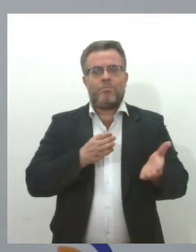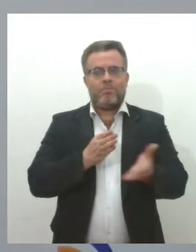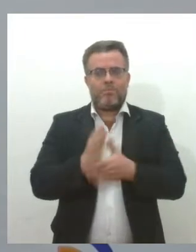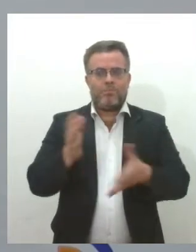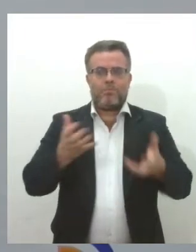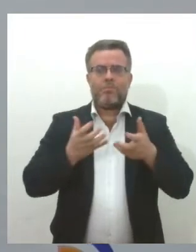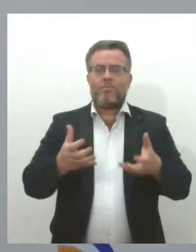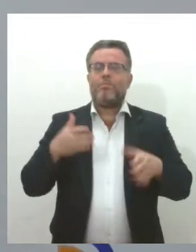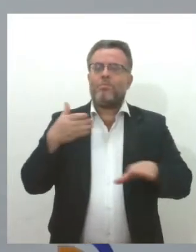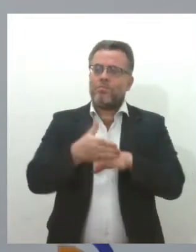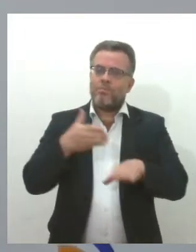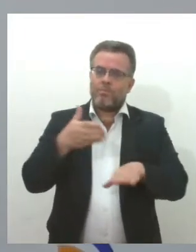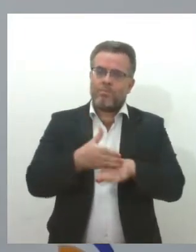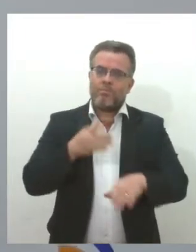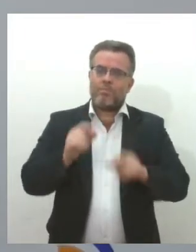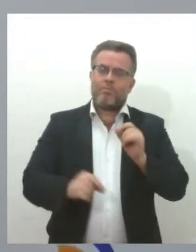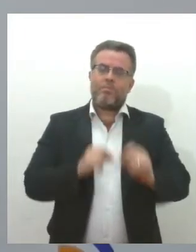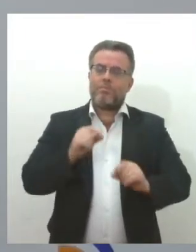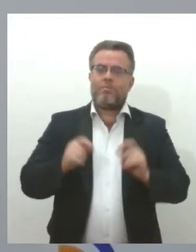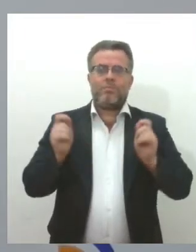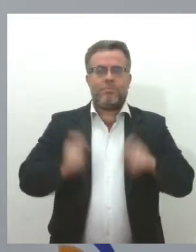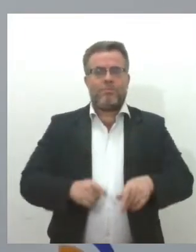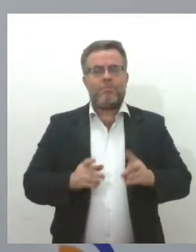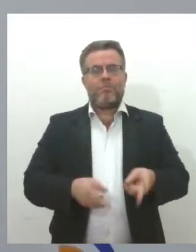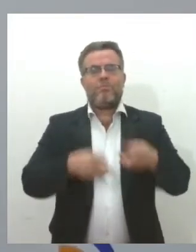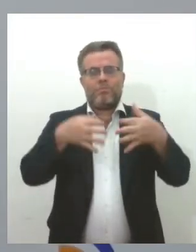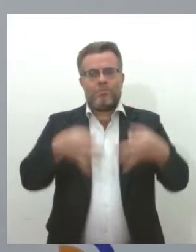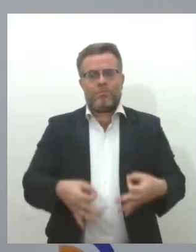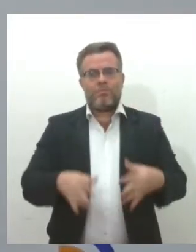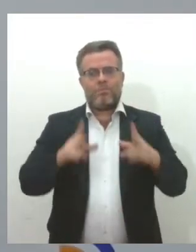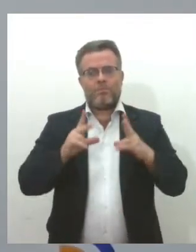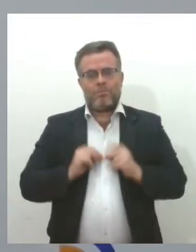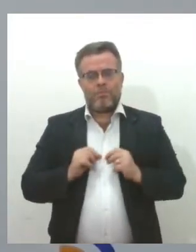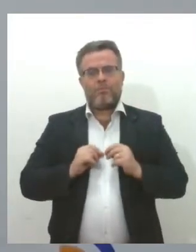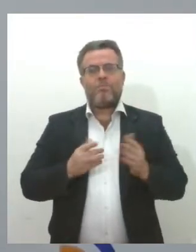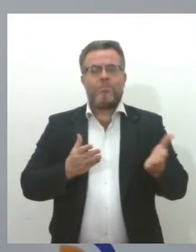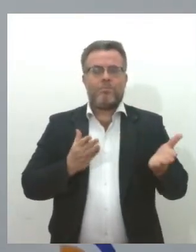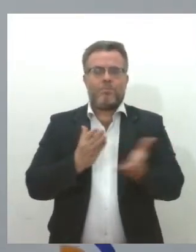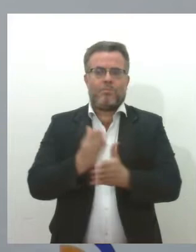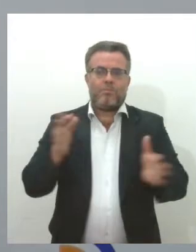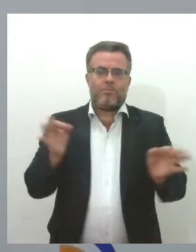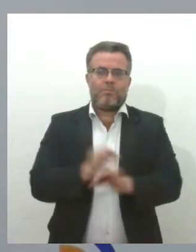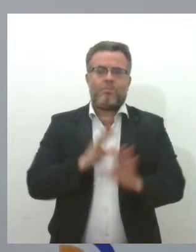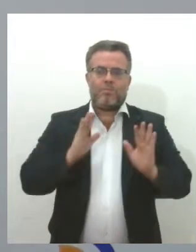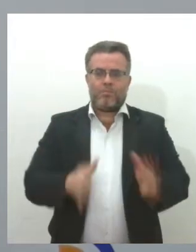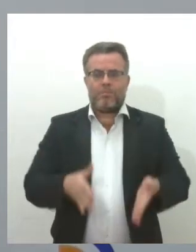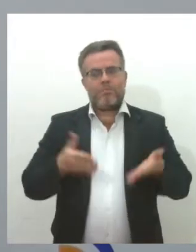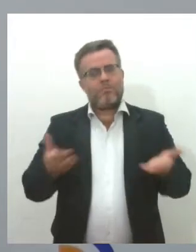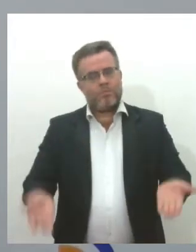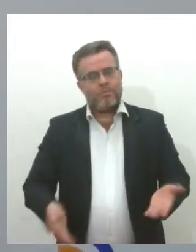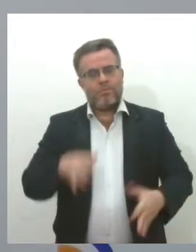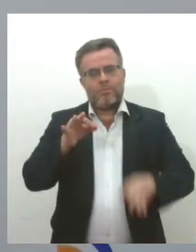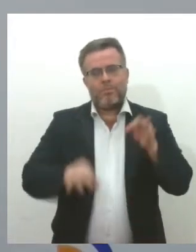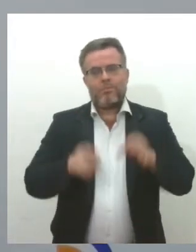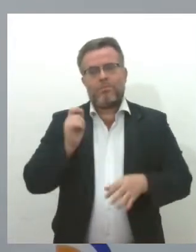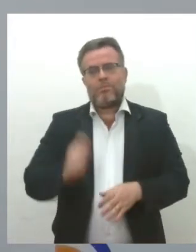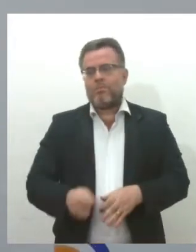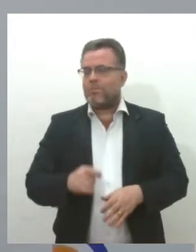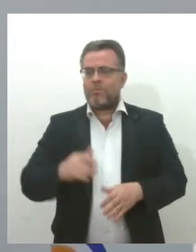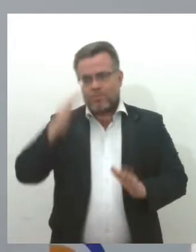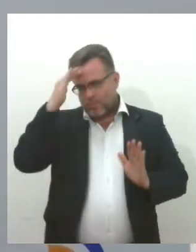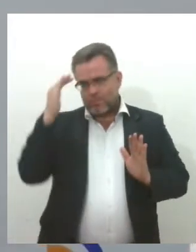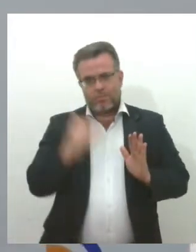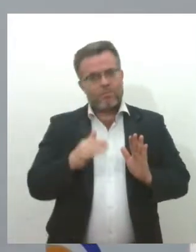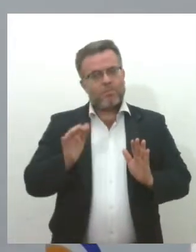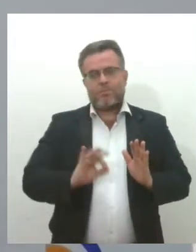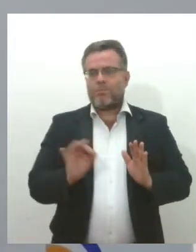pessoas acessem o serviço público pelo seu médico por uma prova como tá na nossa Constituição Tribunal de Justiça não deu um bom exemplo na